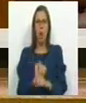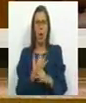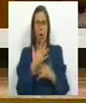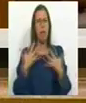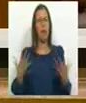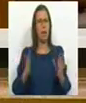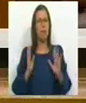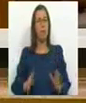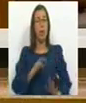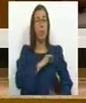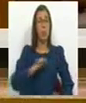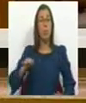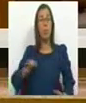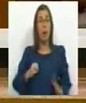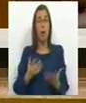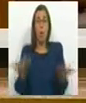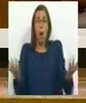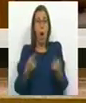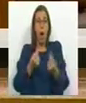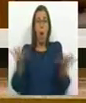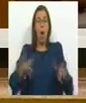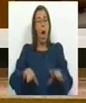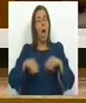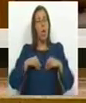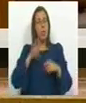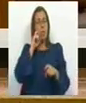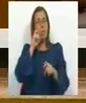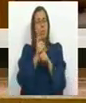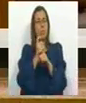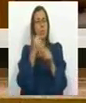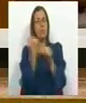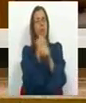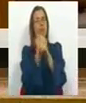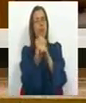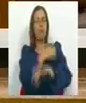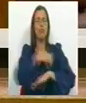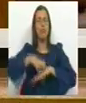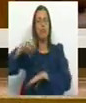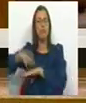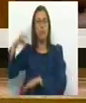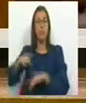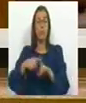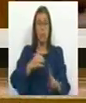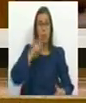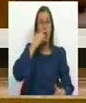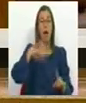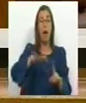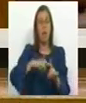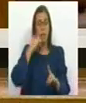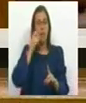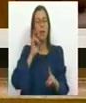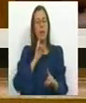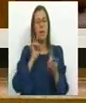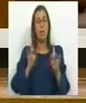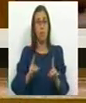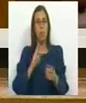profundas, proprietários sem condições para assumir a conservação dos seus imóveis. Uma situação grave que